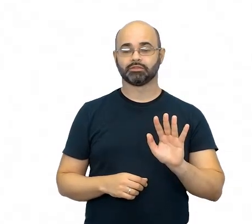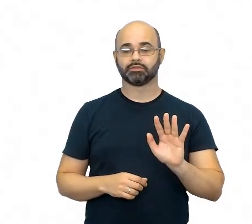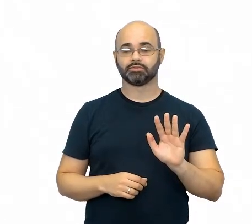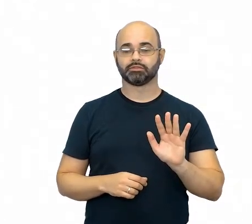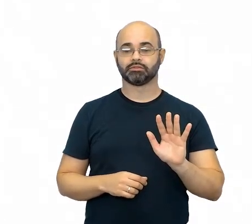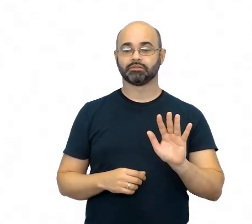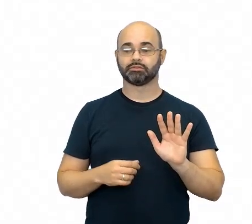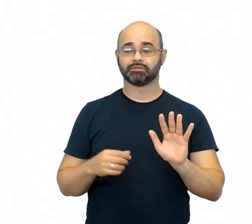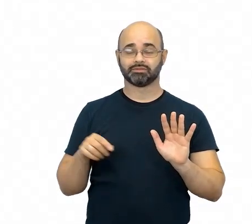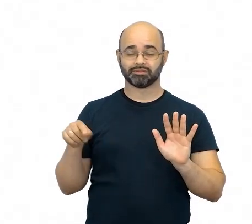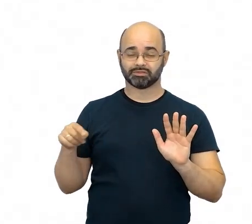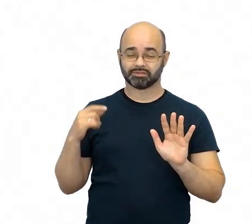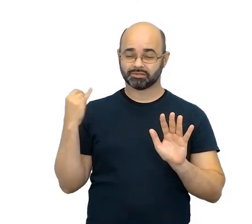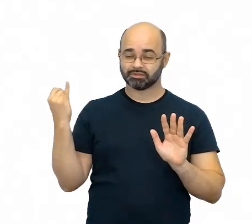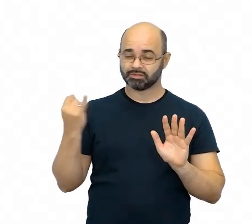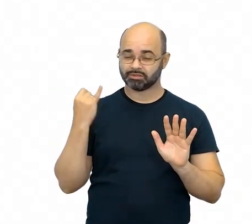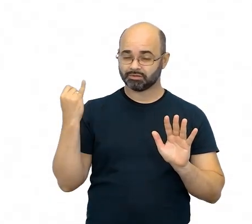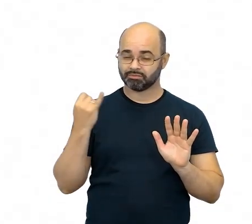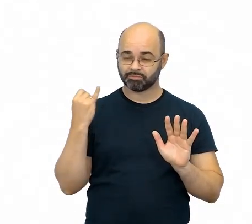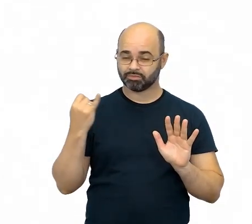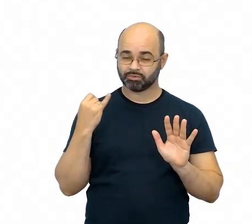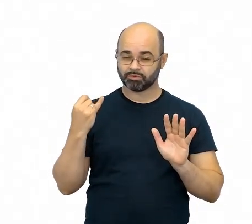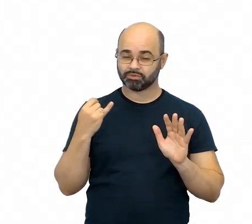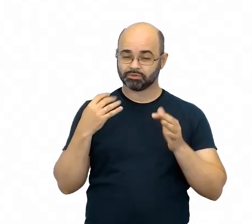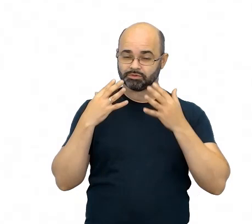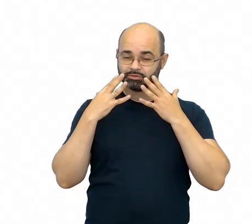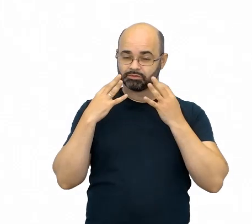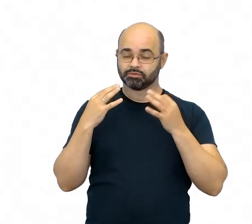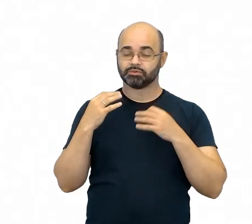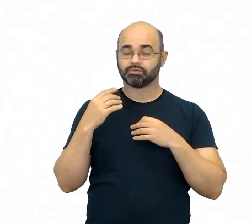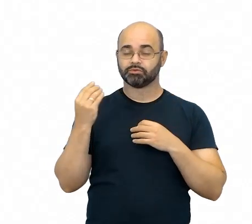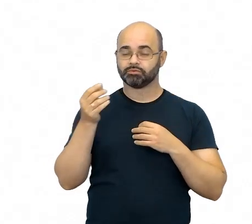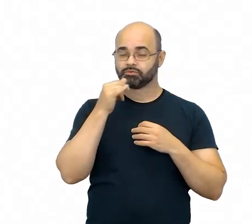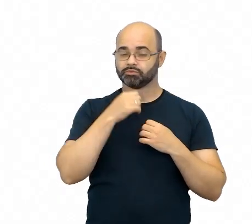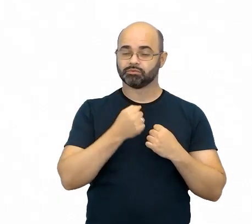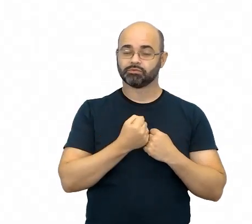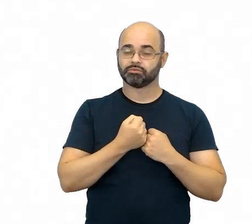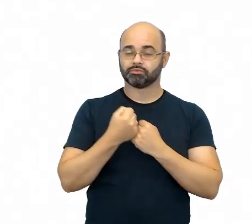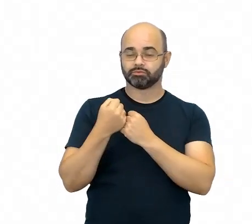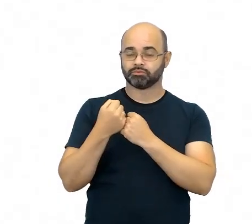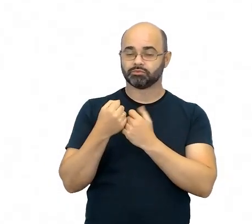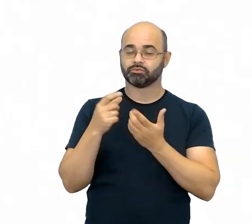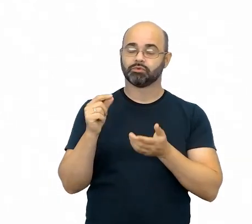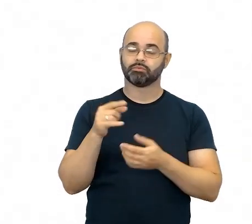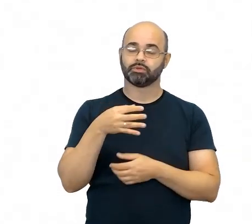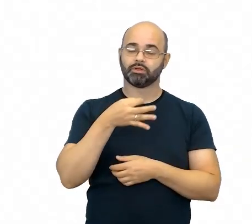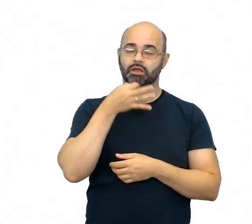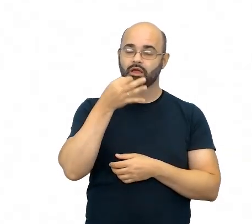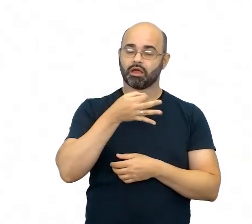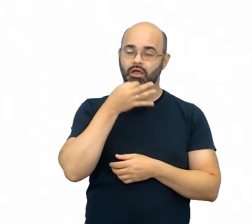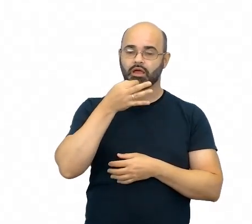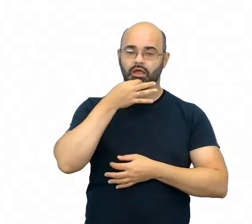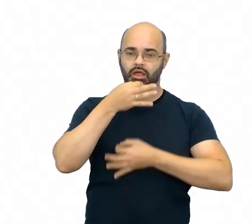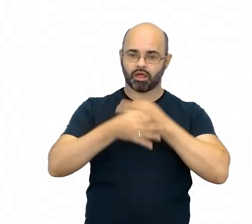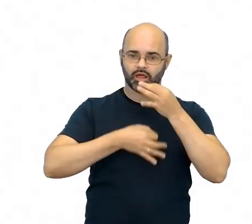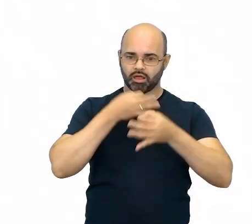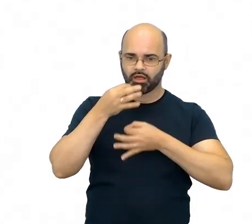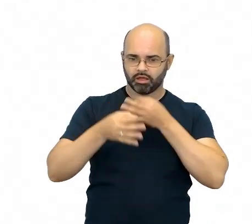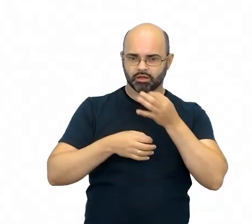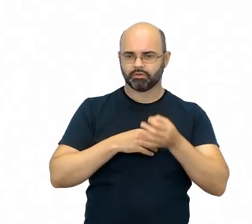a ênfase em um ponto de vista sustentado por argumentos e no emprego